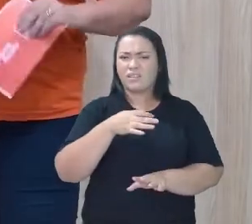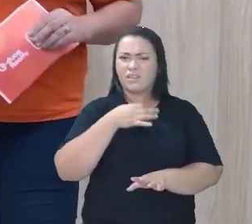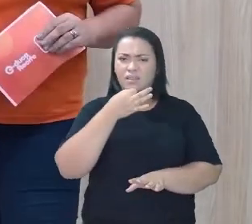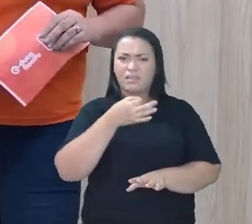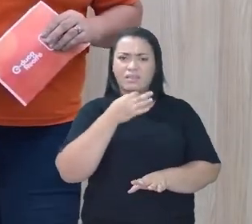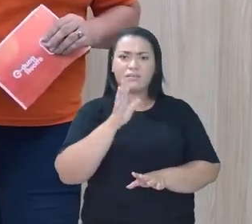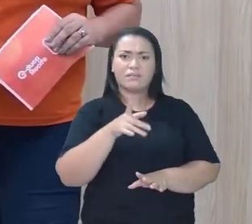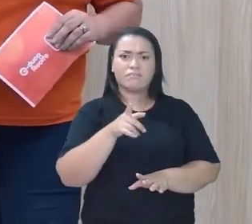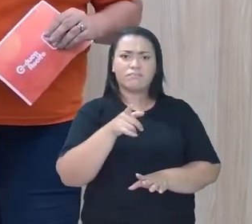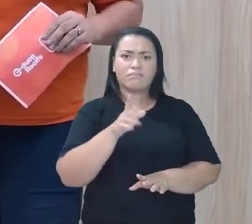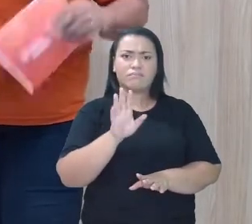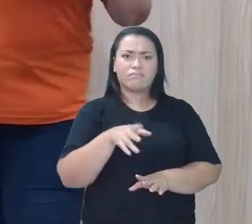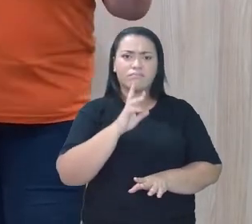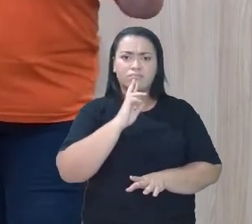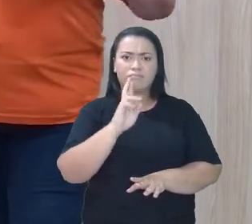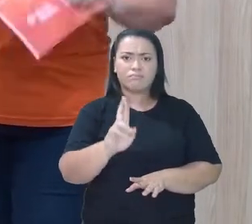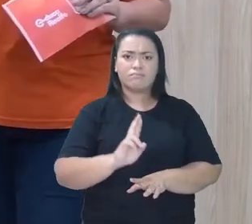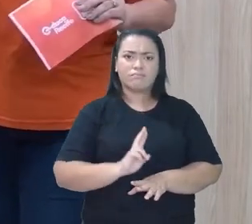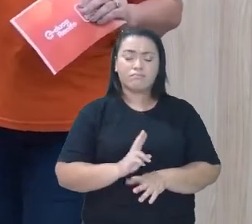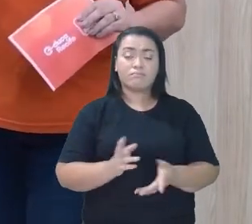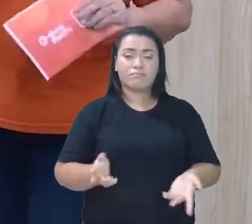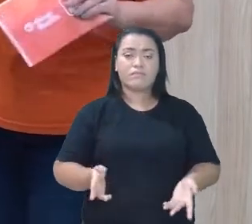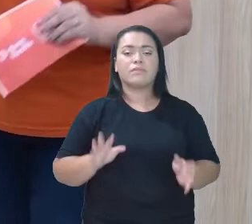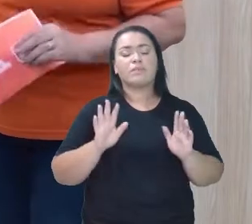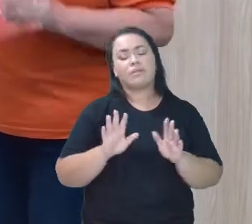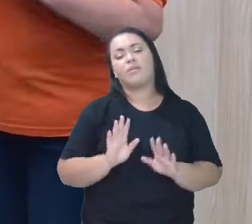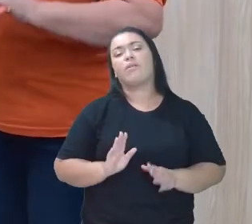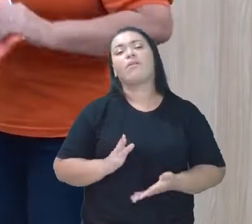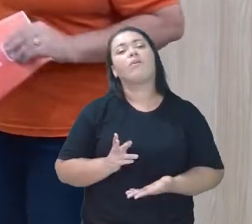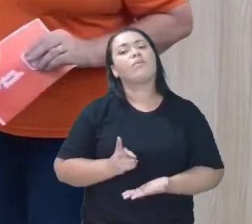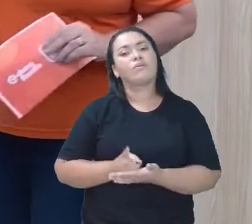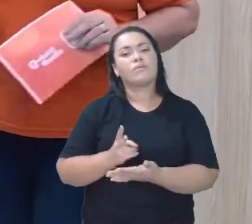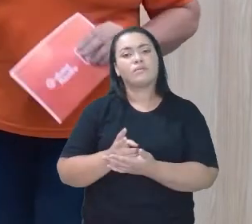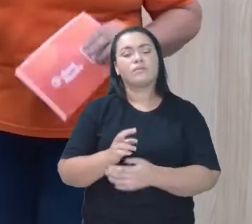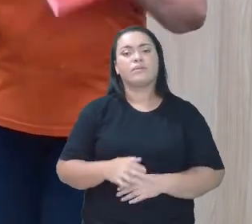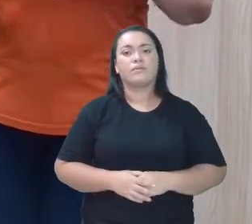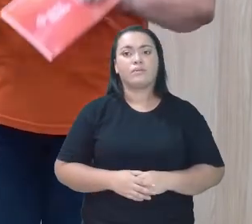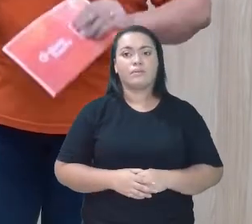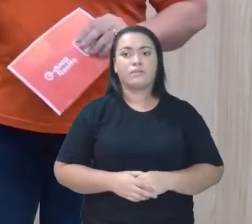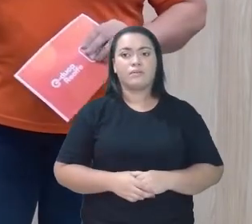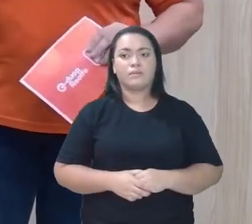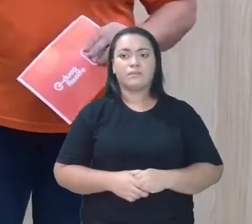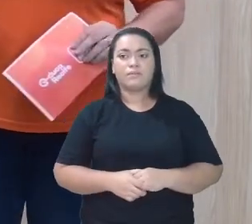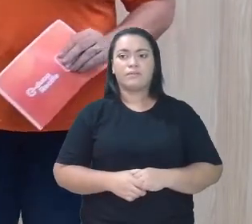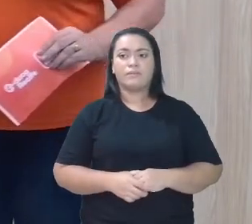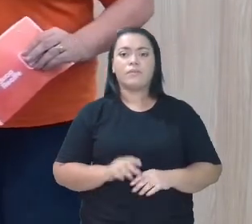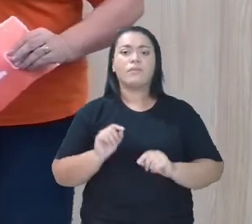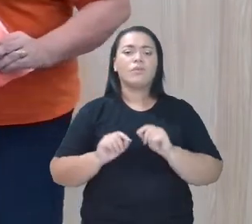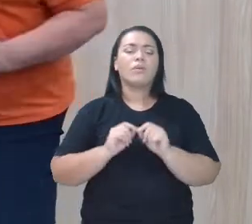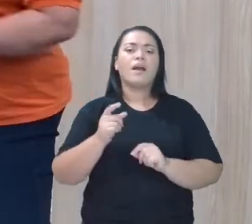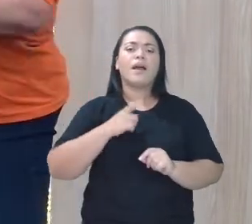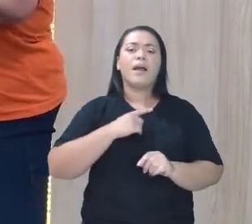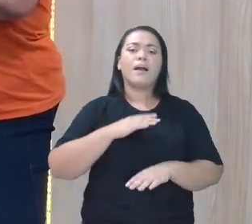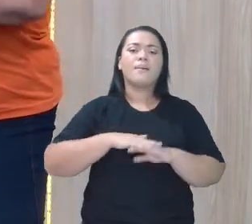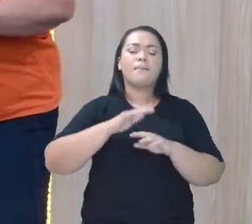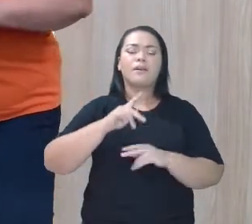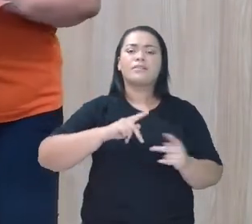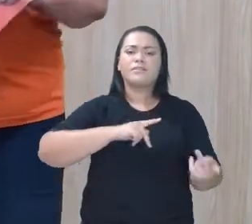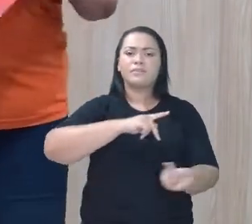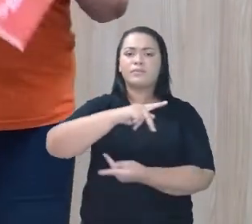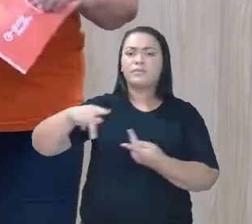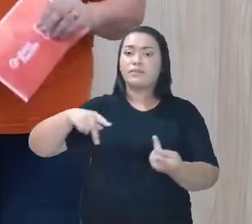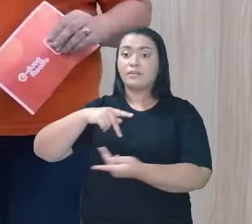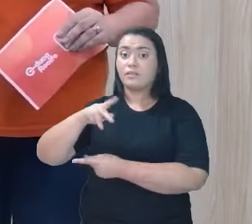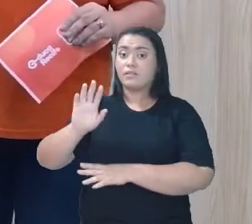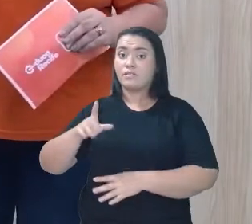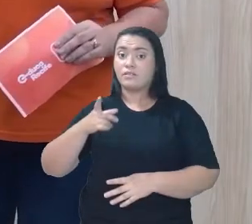já tem condições de responder? Mas vamos continuar. O que é que nós temos mais a respeito de planetas? Aqui nós